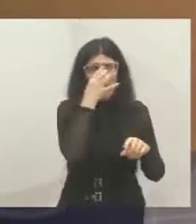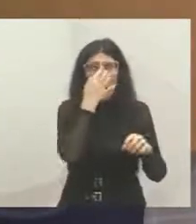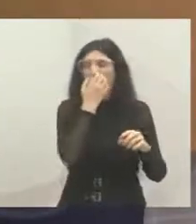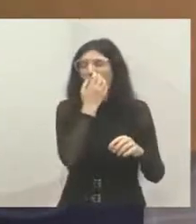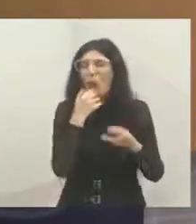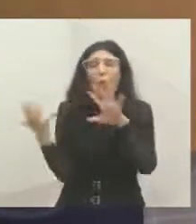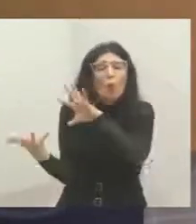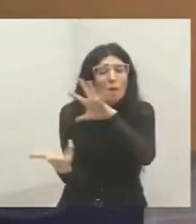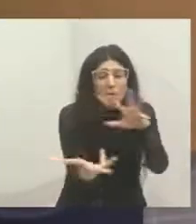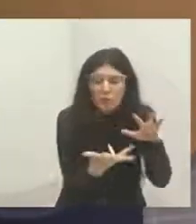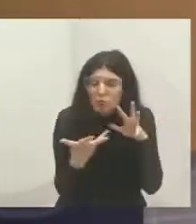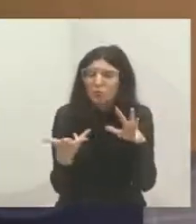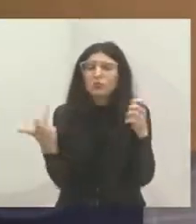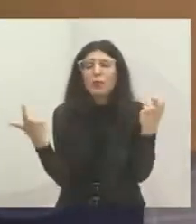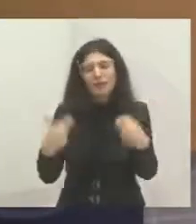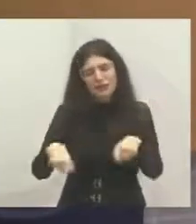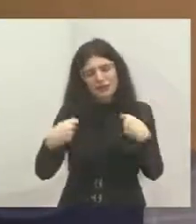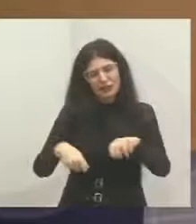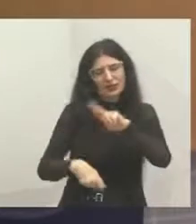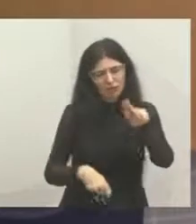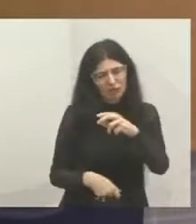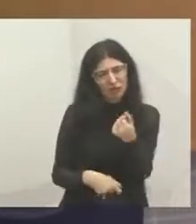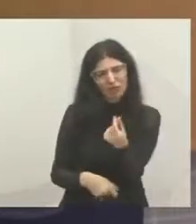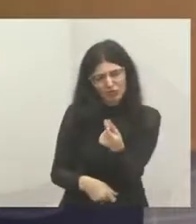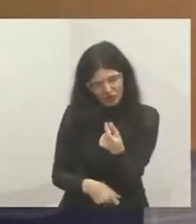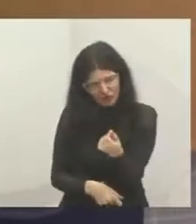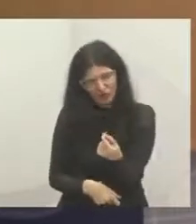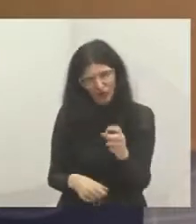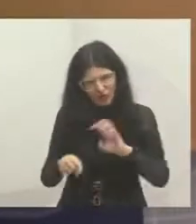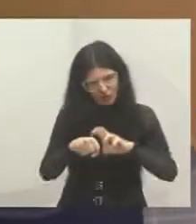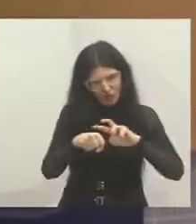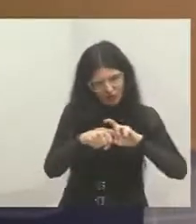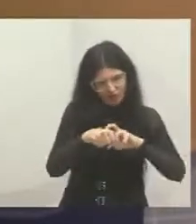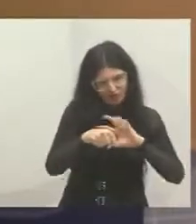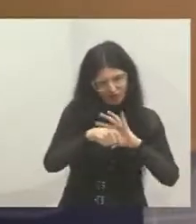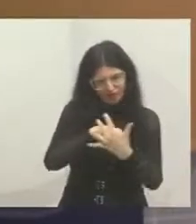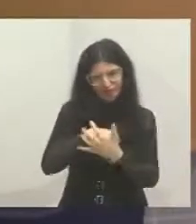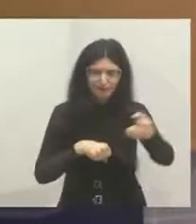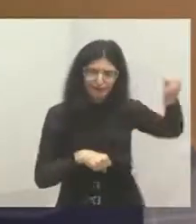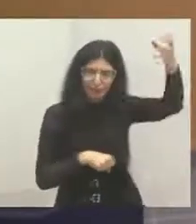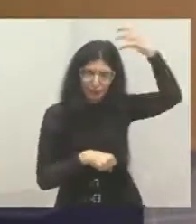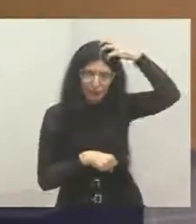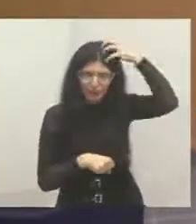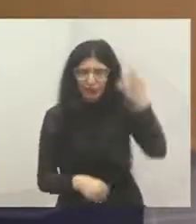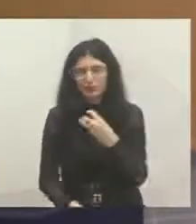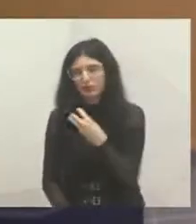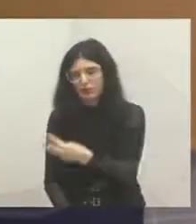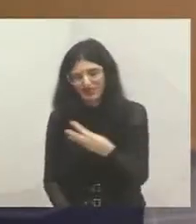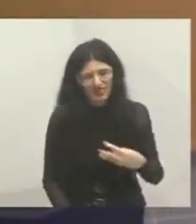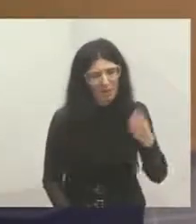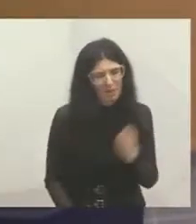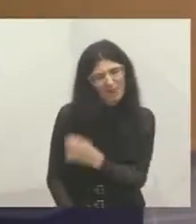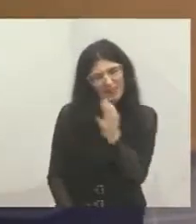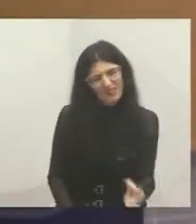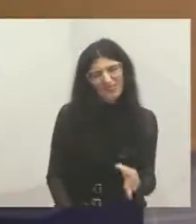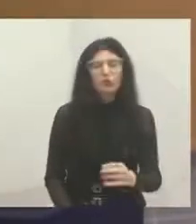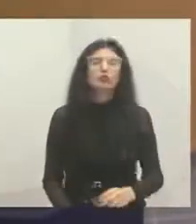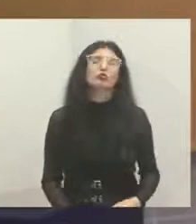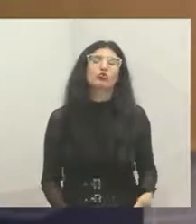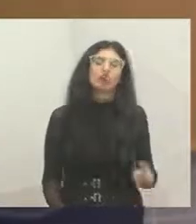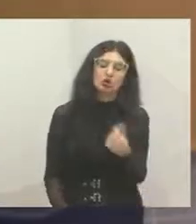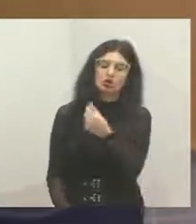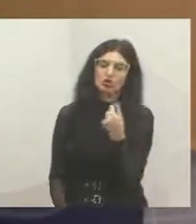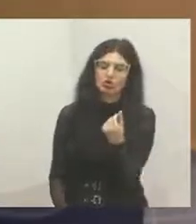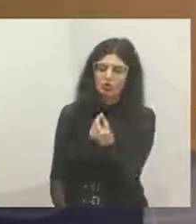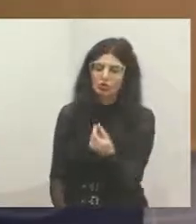mundo estabelece nesse momento, já chegamos a 33%. Então, ele é recurso nosso, que nós recebemos